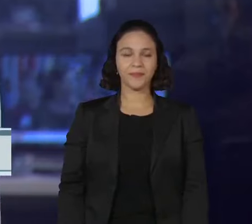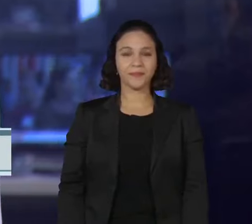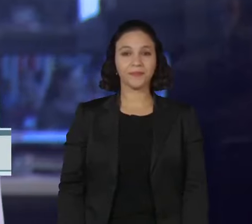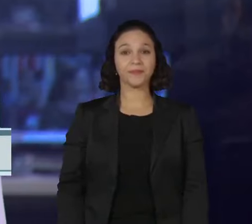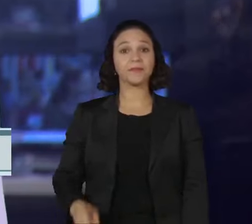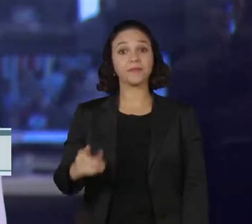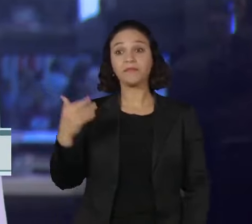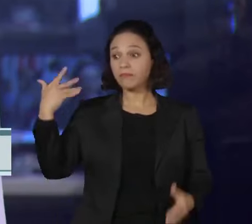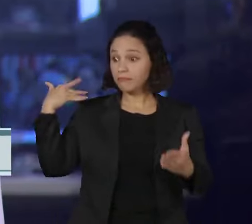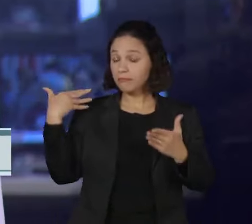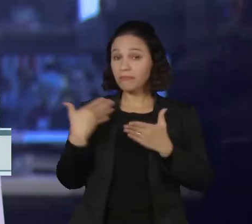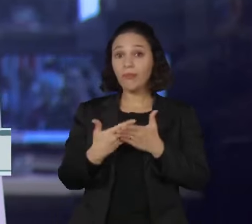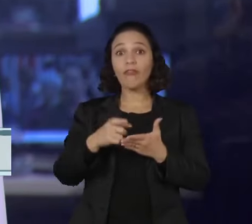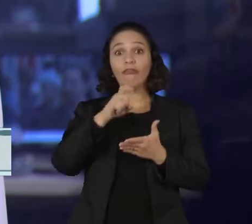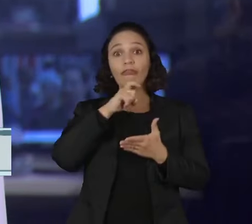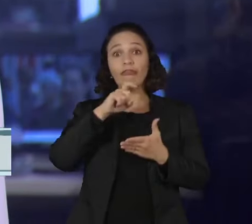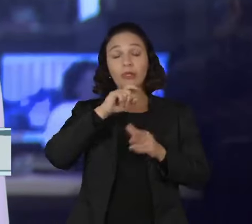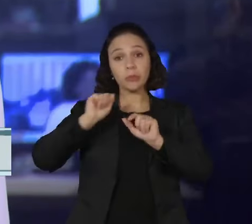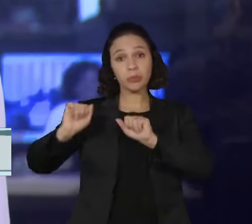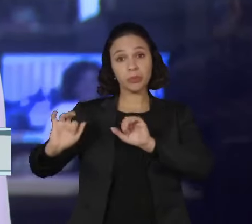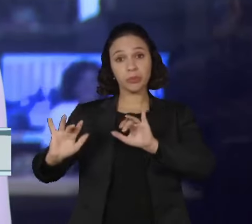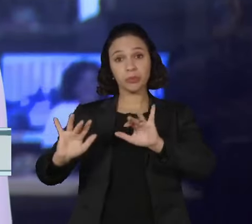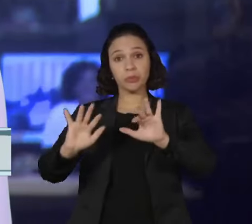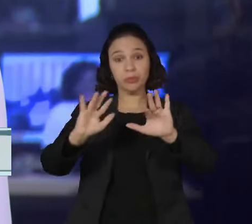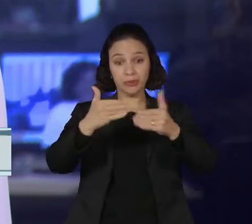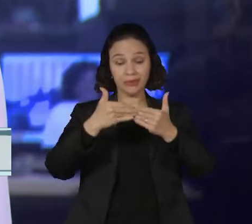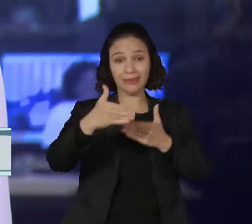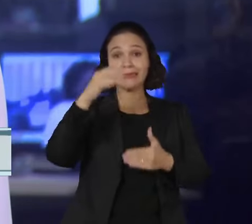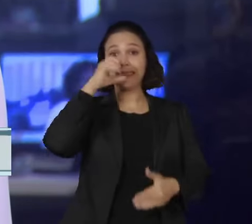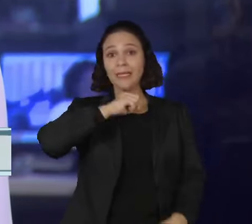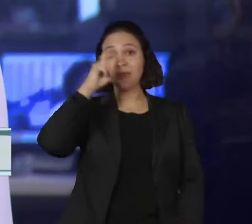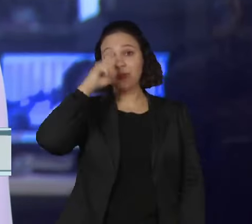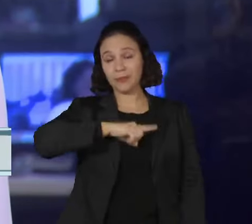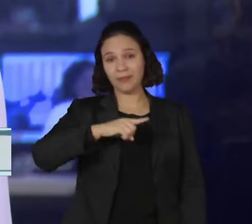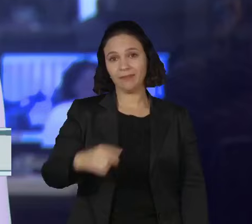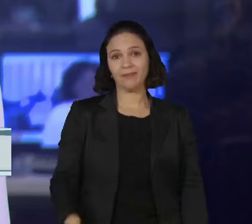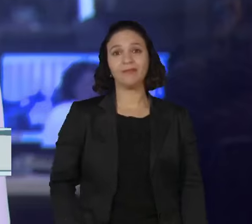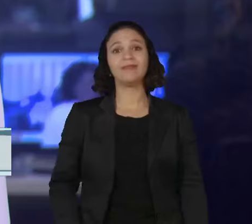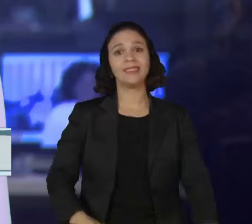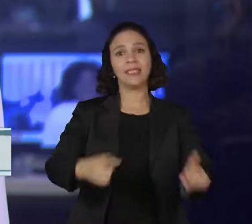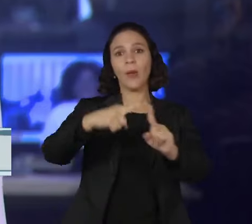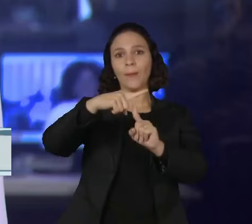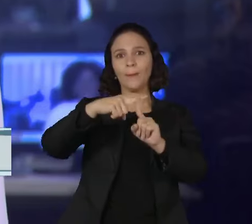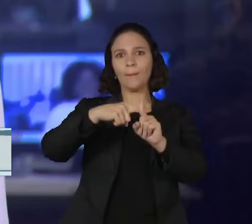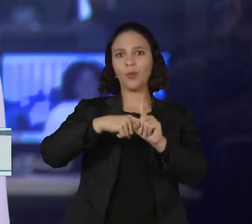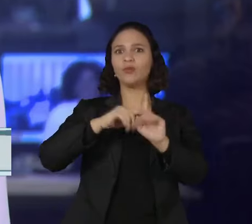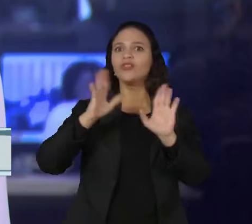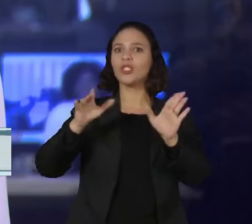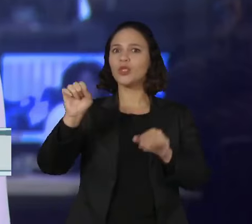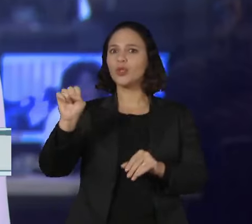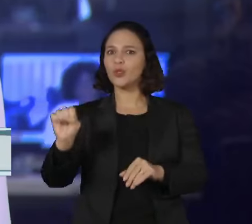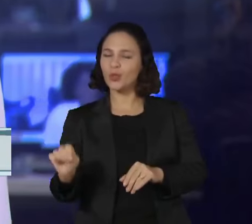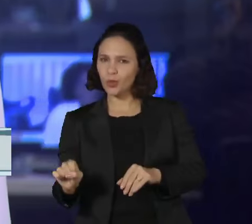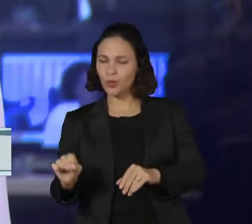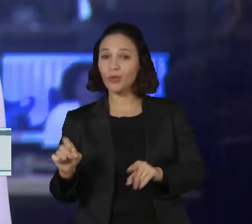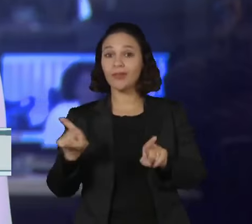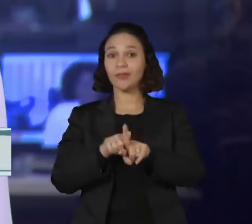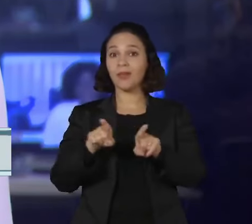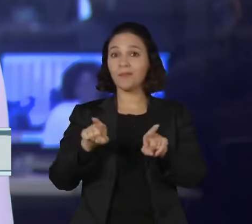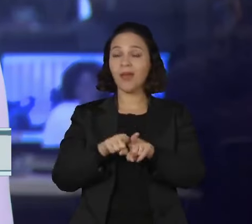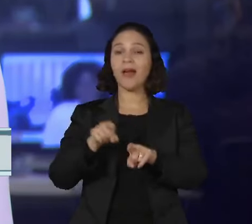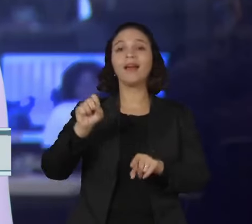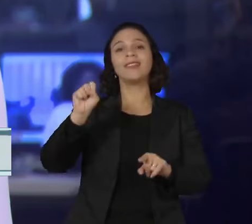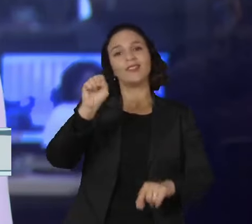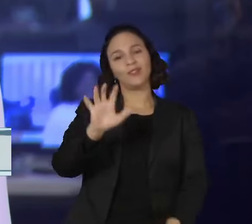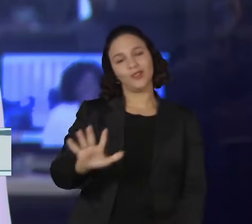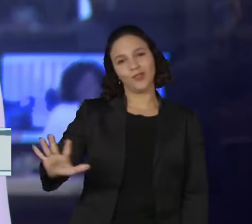a frente fria mais forte do ano é esperada para este final de semana as temperaturas já caíram no sul e devem despencar também no